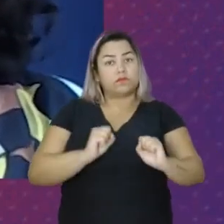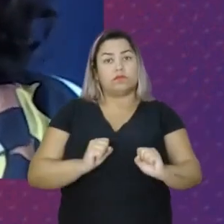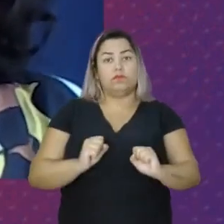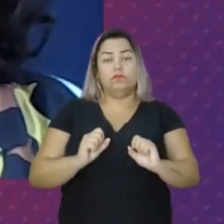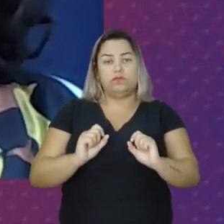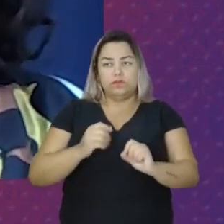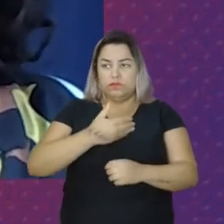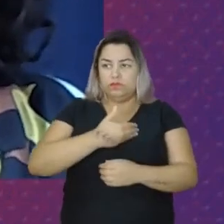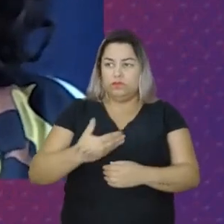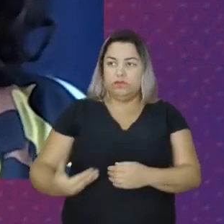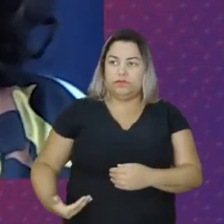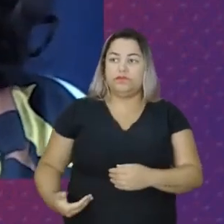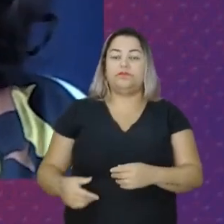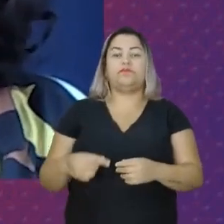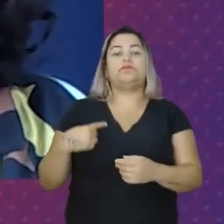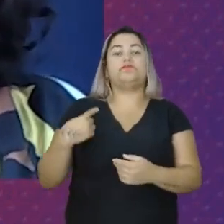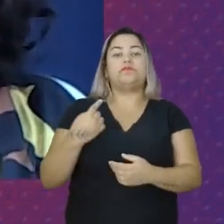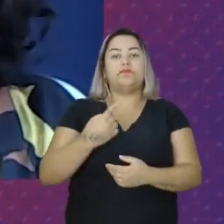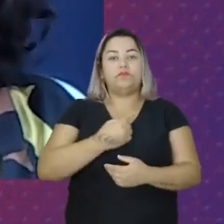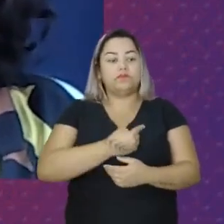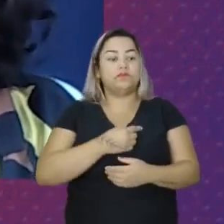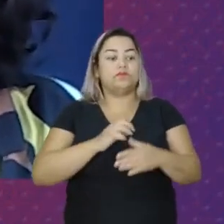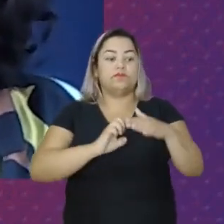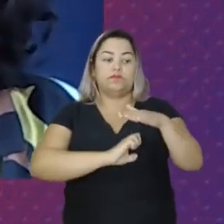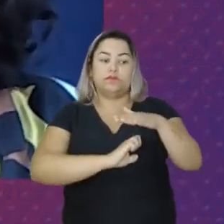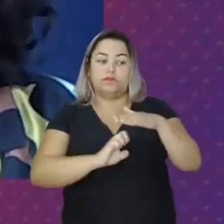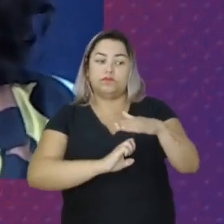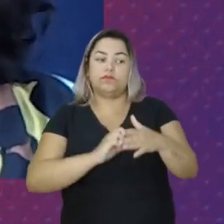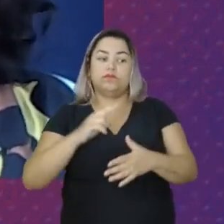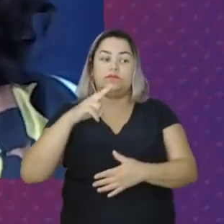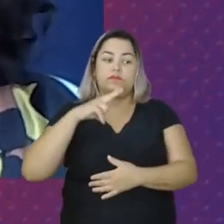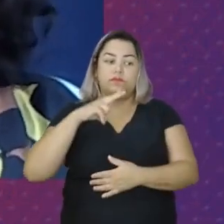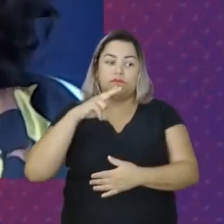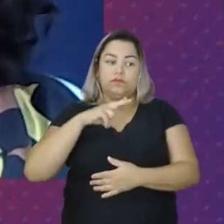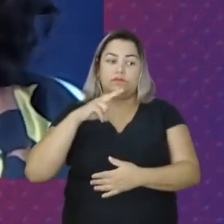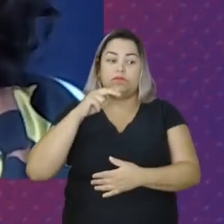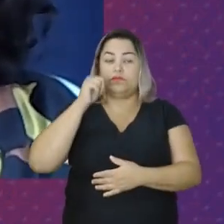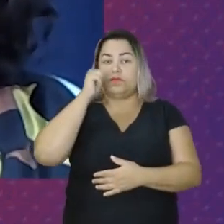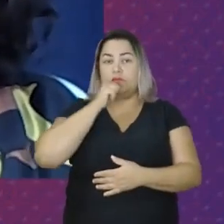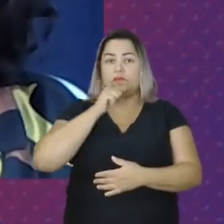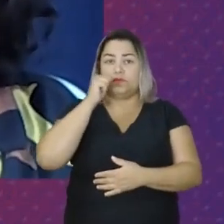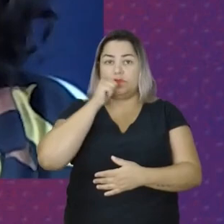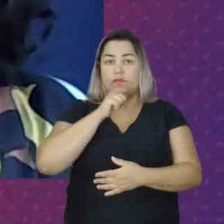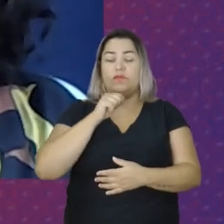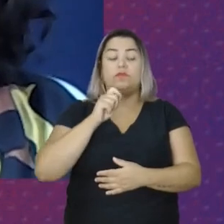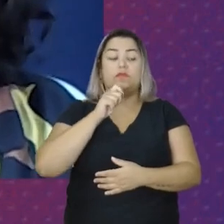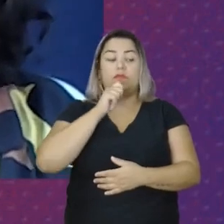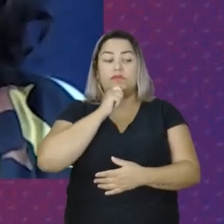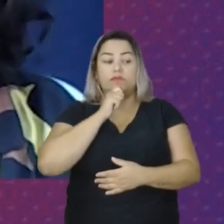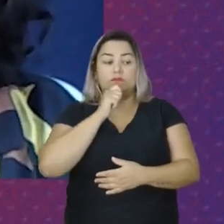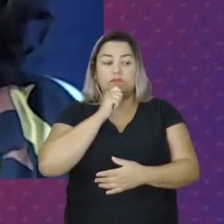mesmo. Quando nós tratamos de empresas privadas, as mulheres, elas ainda